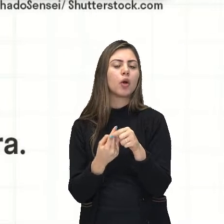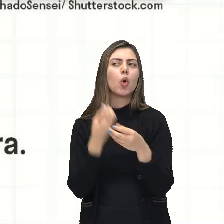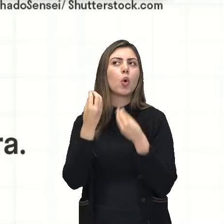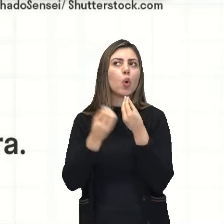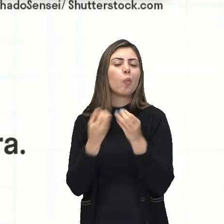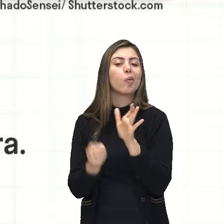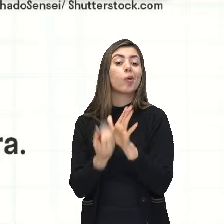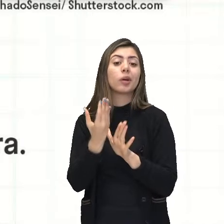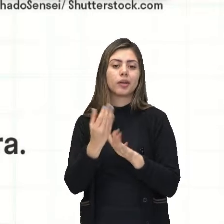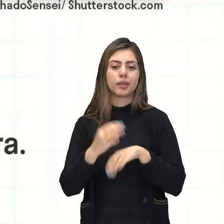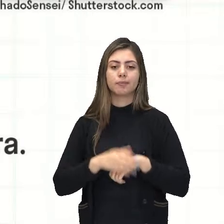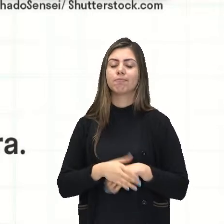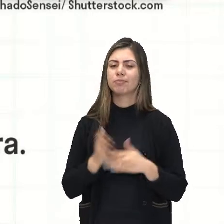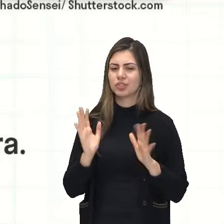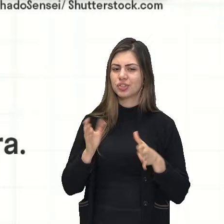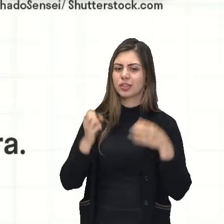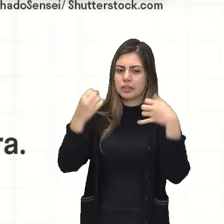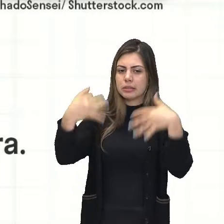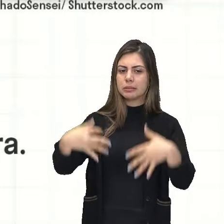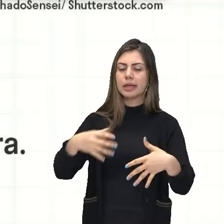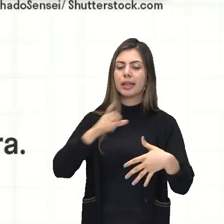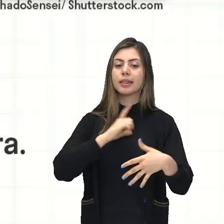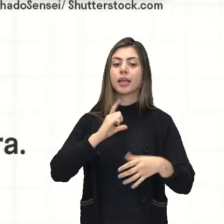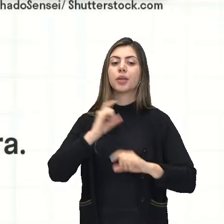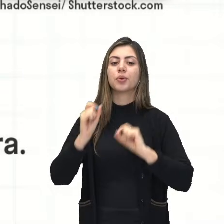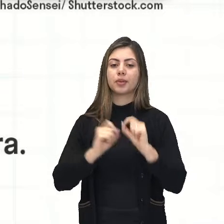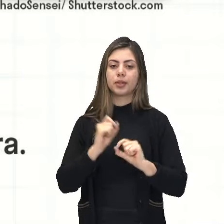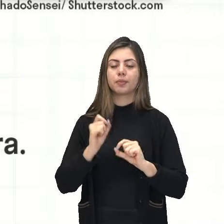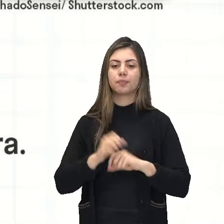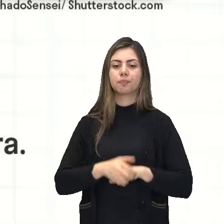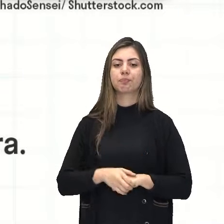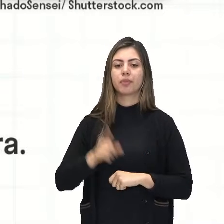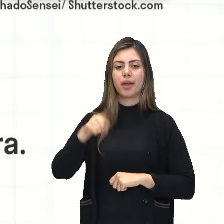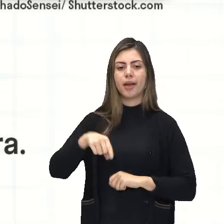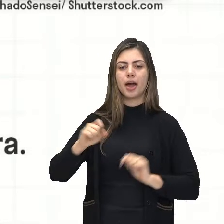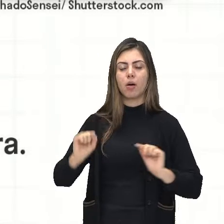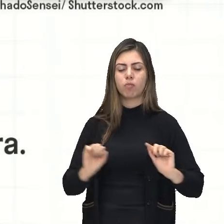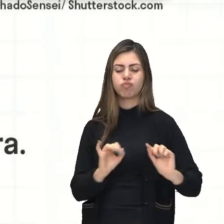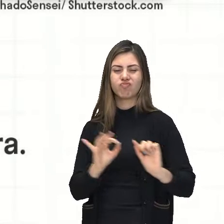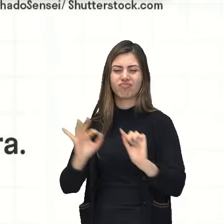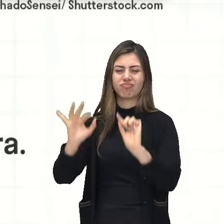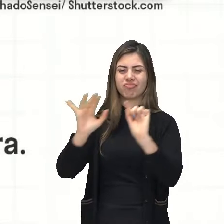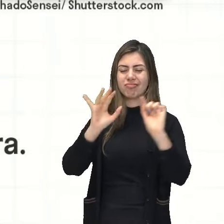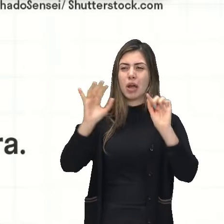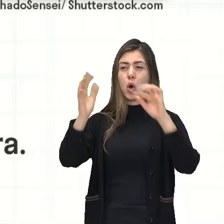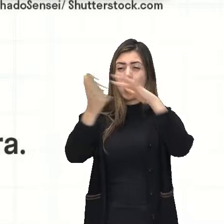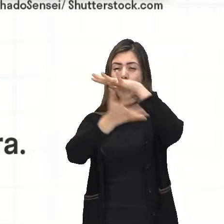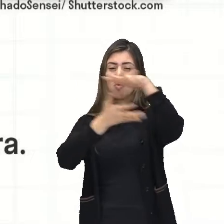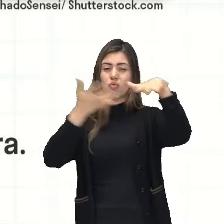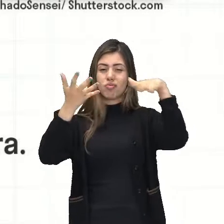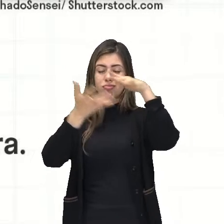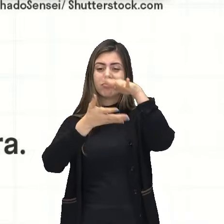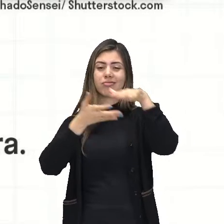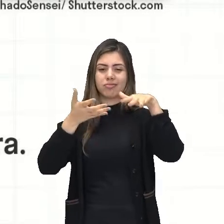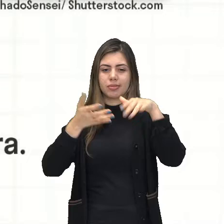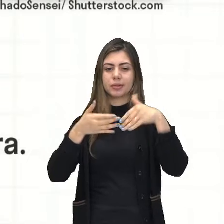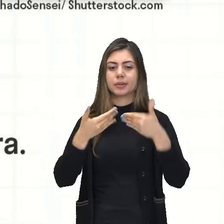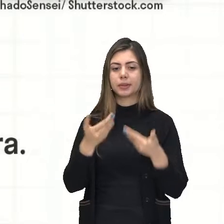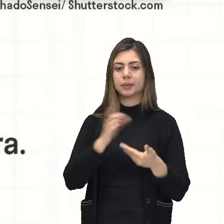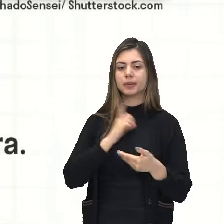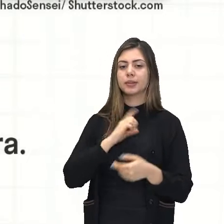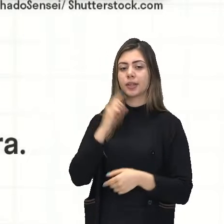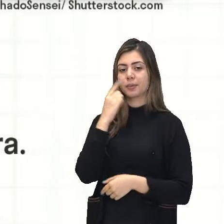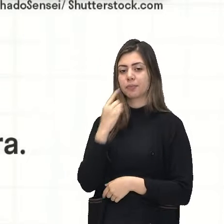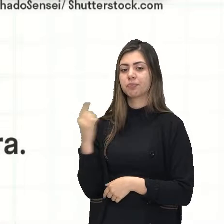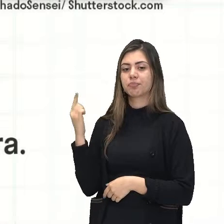ácida é causada pela emissão de poluentes ácidos, né? Então, nós temos aí o dióxido